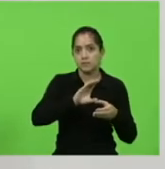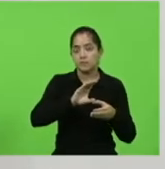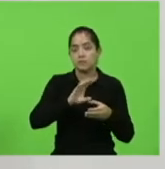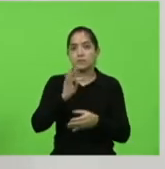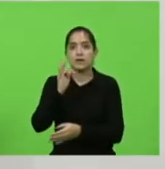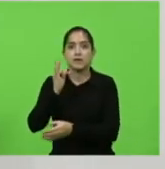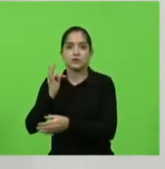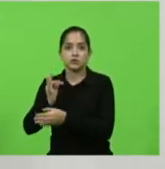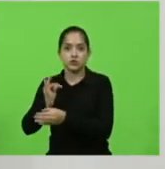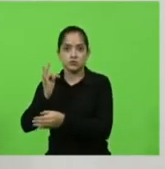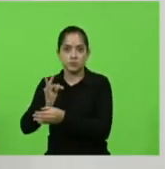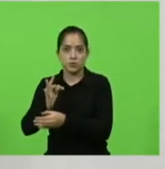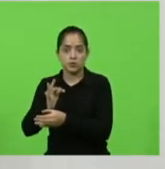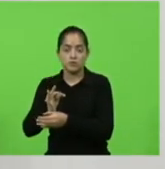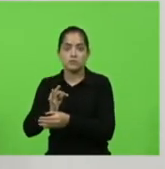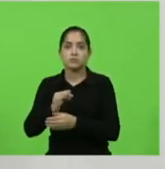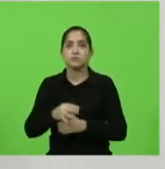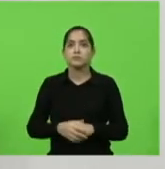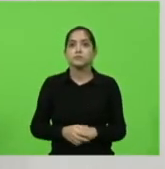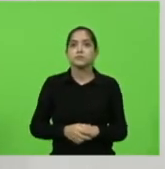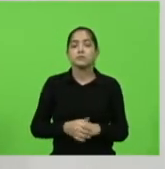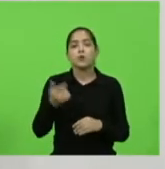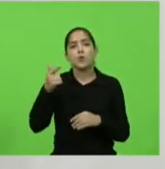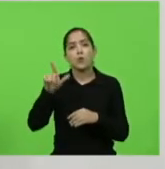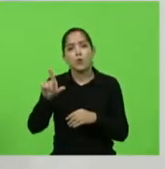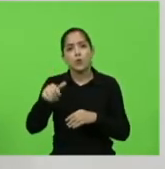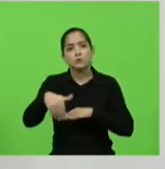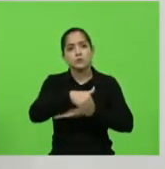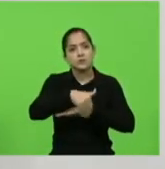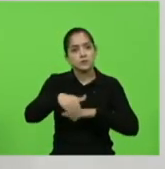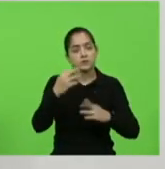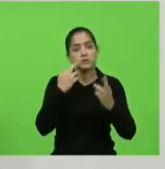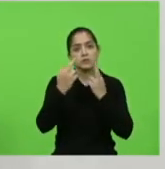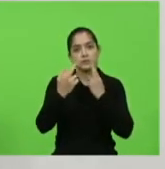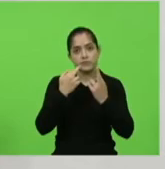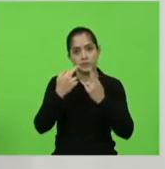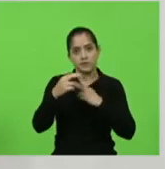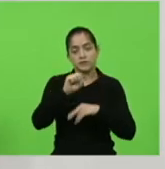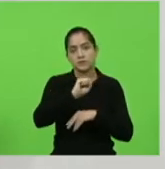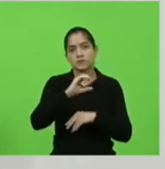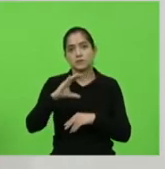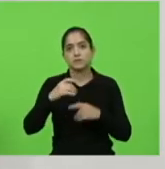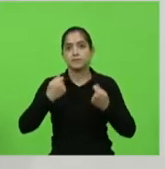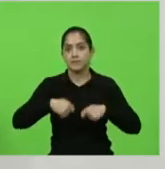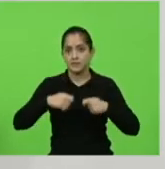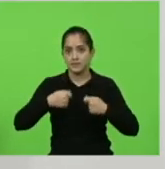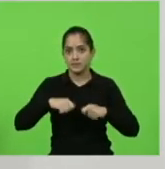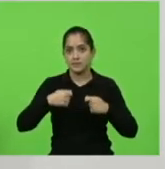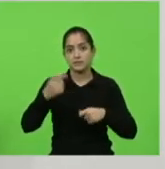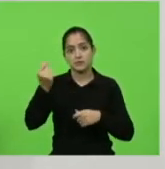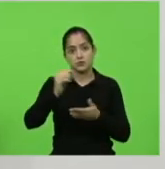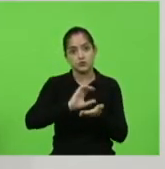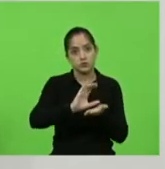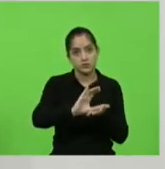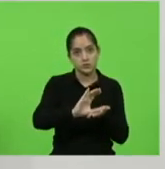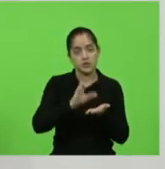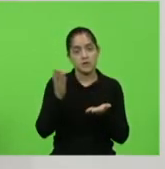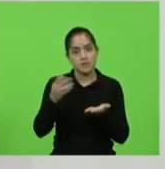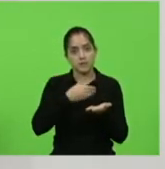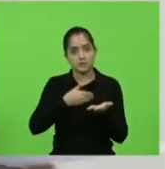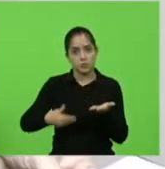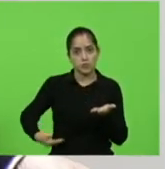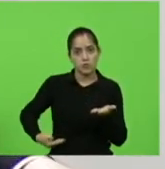Lebon Régis, e outras rodovias do nosso estado que precisam de recursos. Mas, como diz o governo do